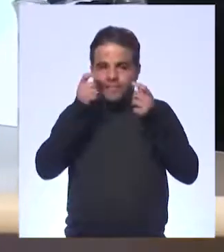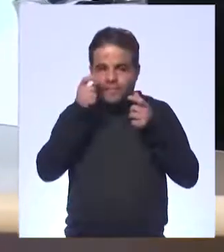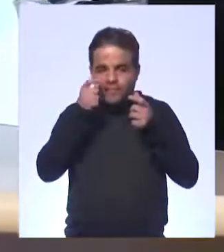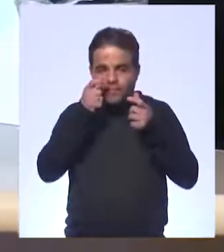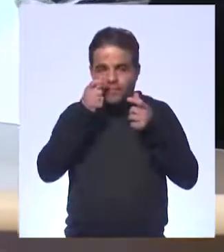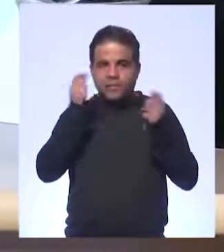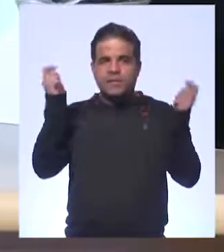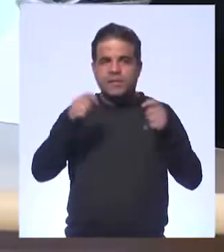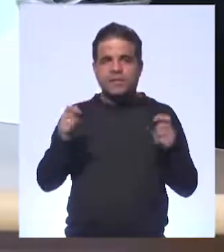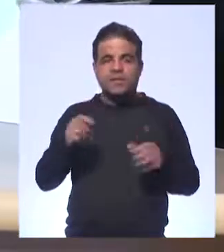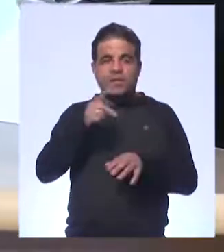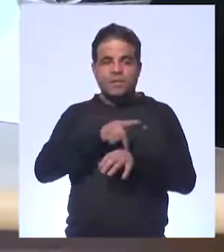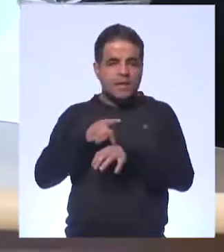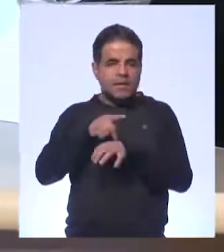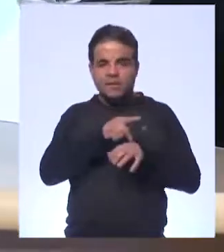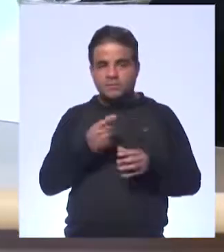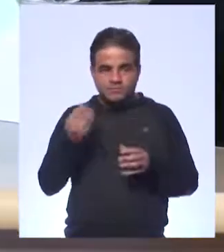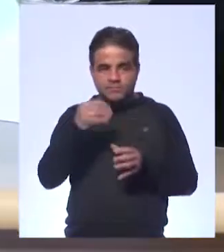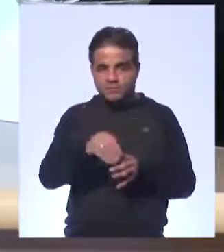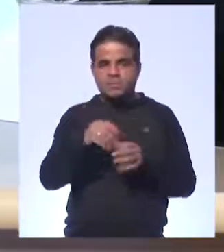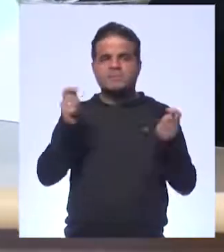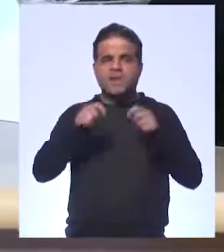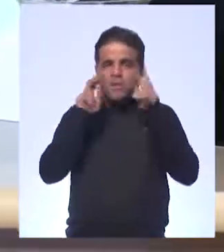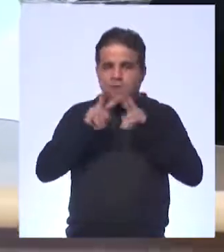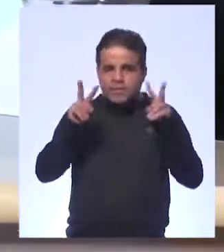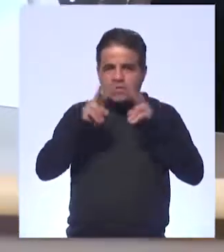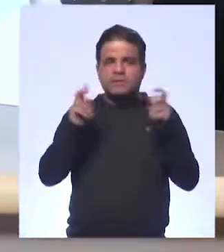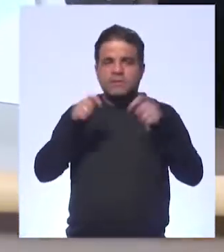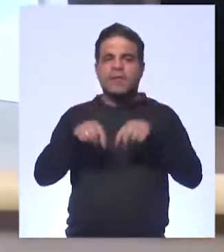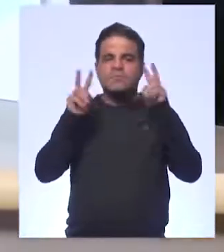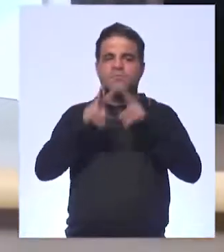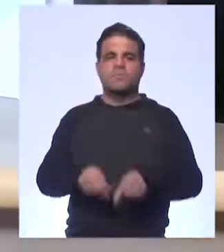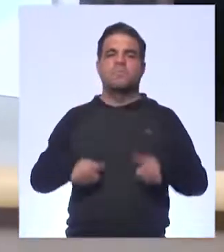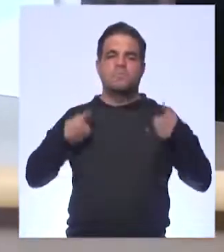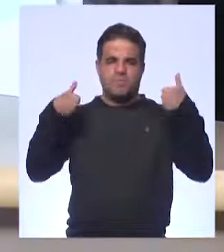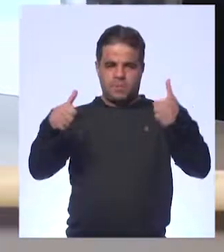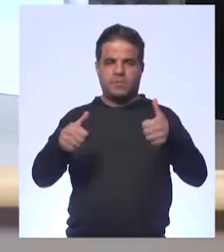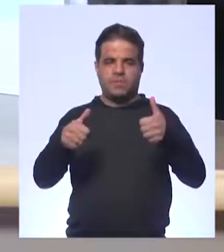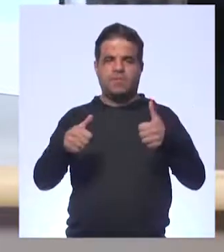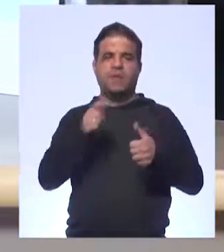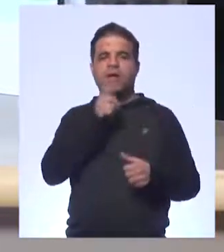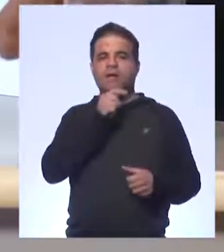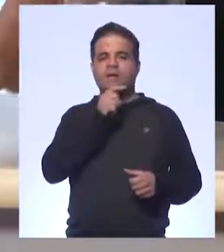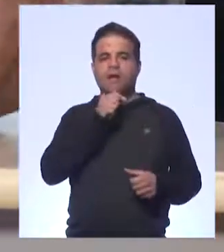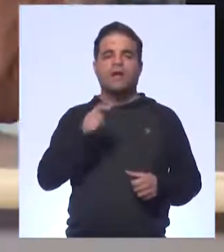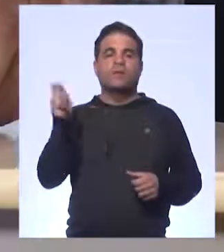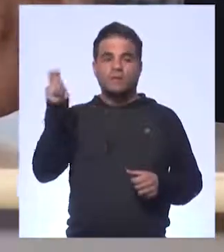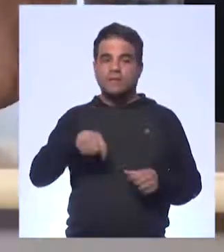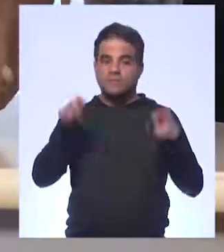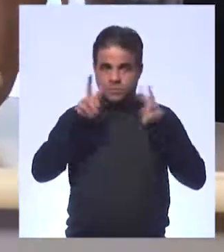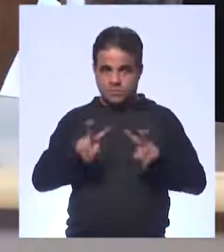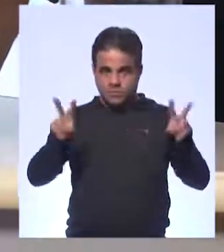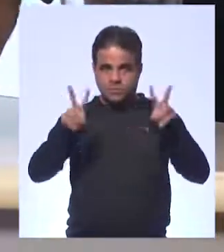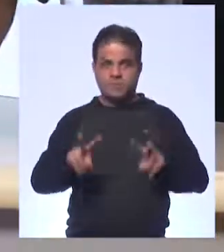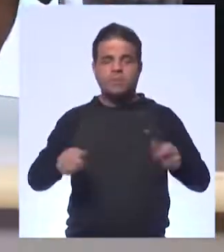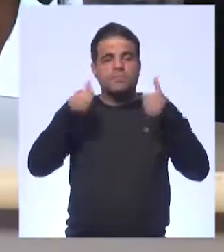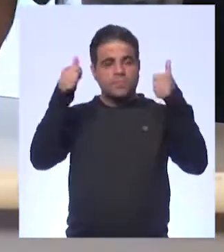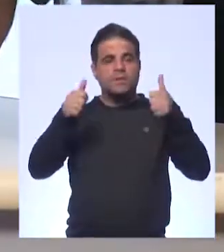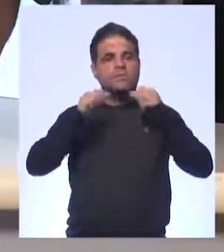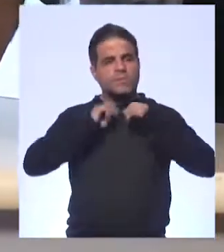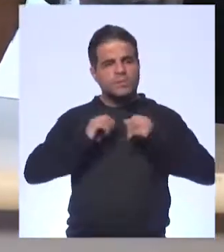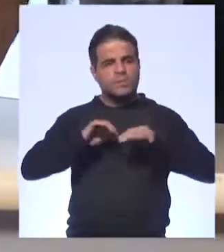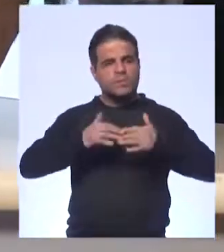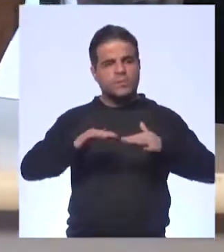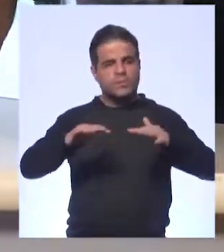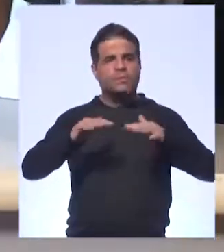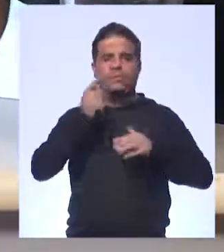Acho que se colocar mais pedrinhas, vou verificar fica aqui. mais visível. Acho que eles conseguem visualizar que aqui na água está